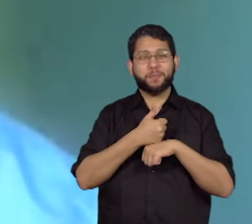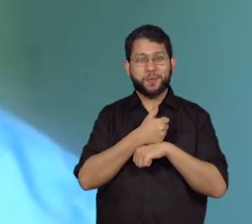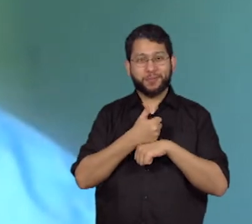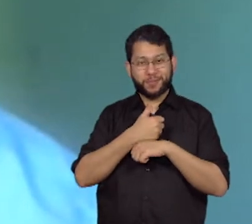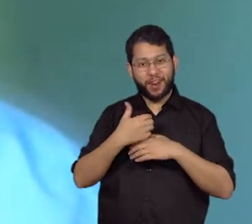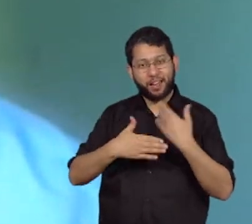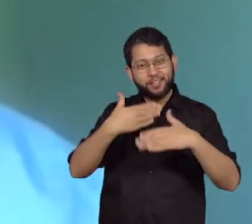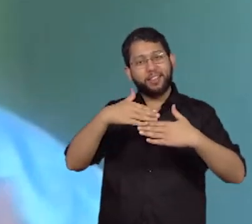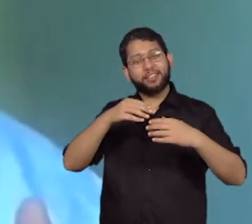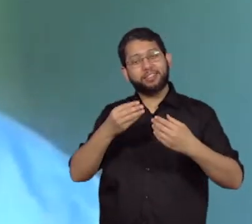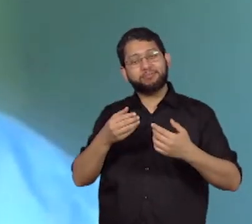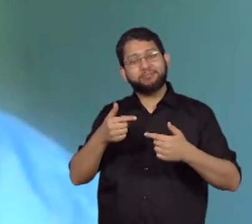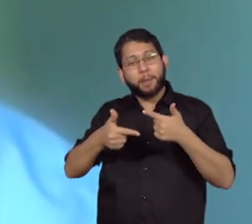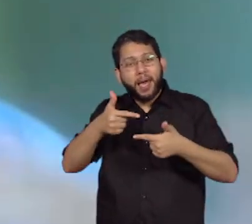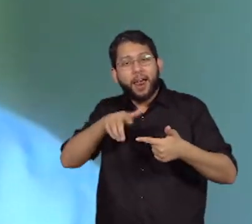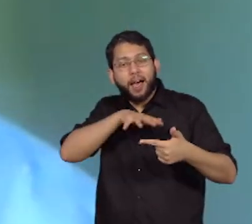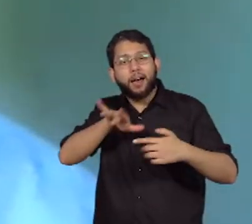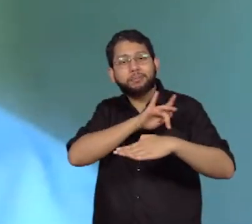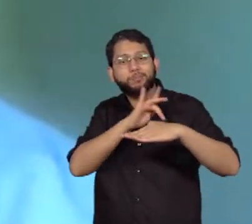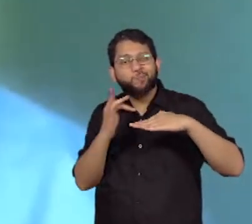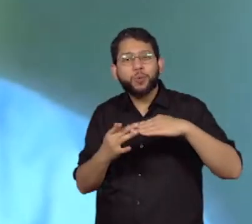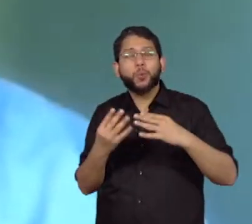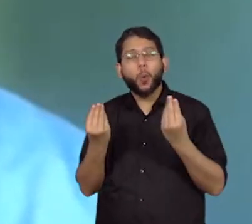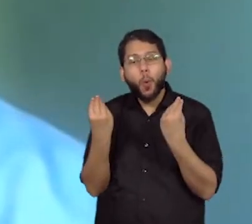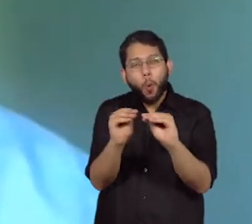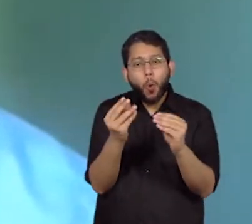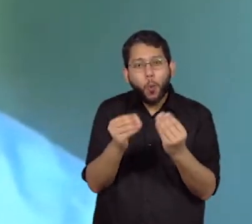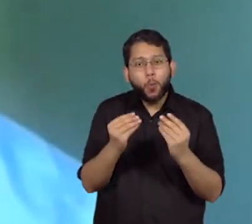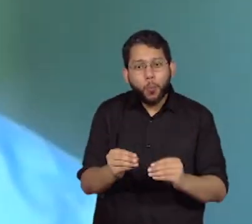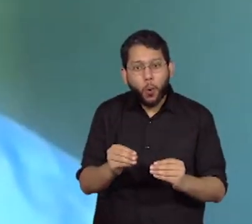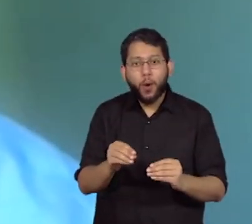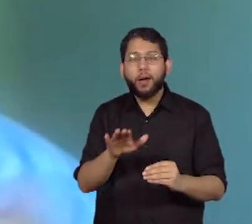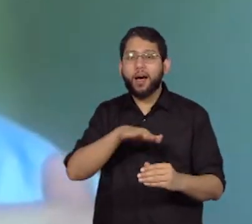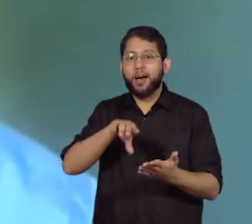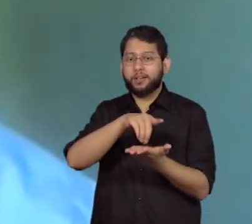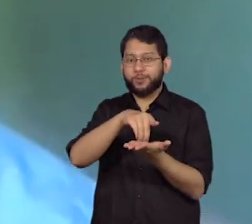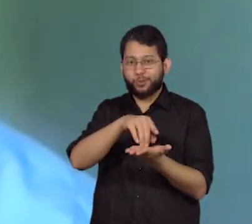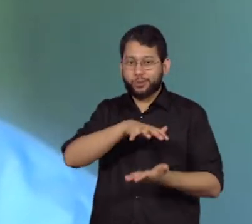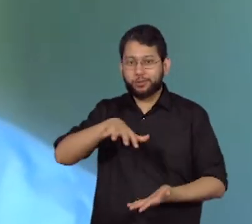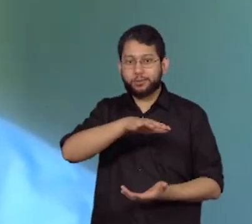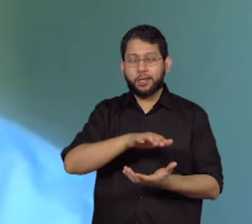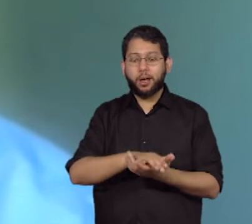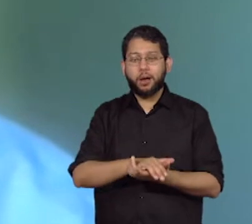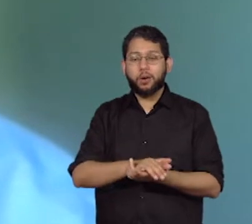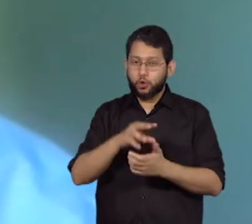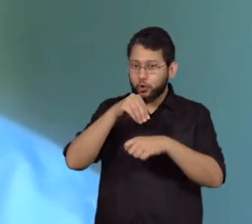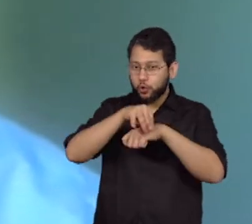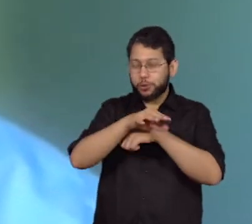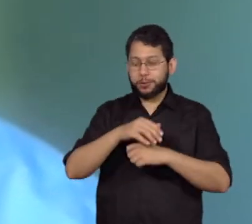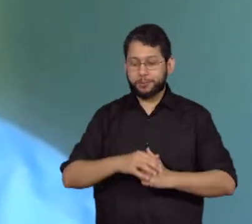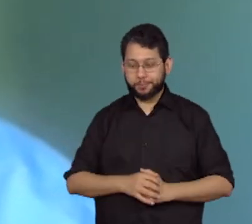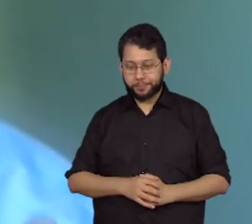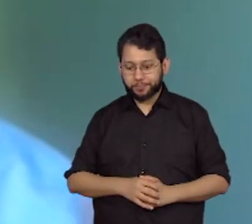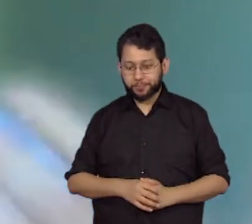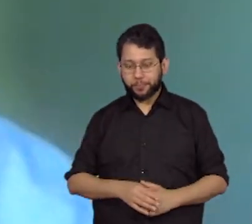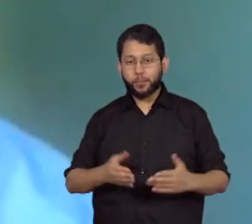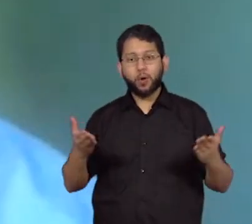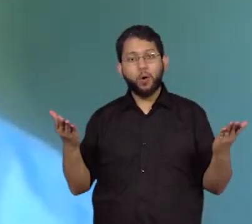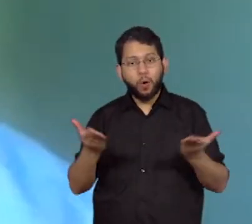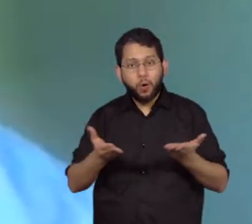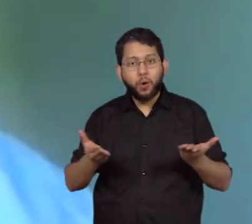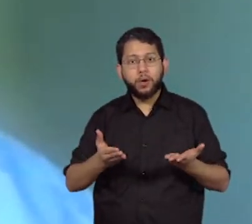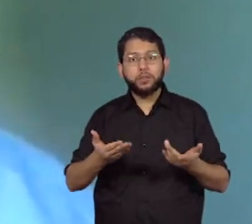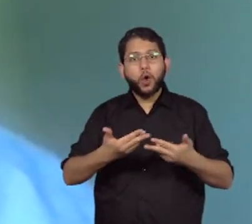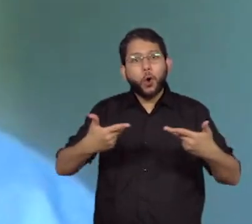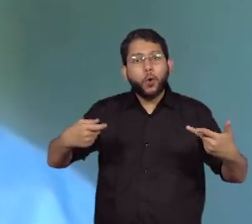de produtor de conteúdo, particularmente no universo digital. hoje, a gente precisa buscar